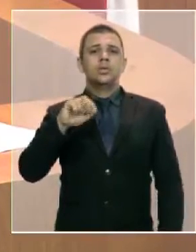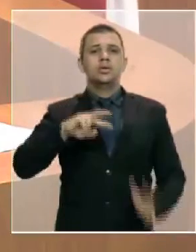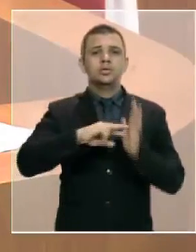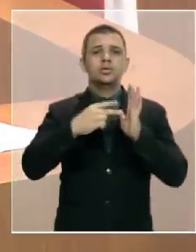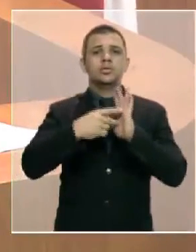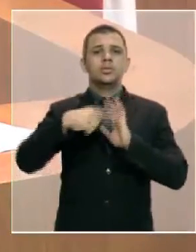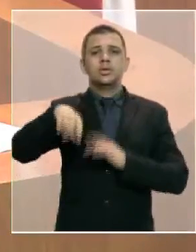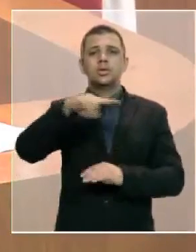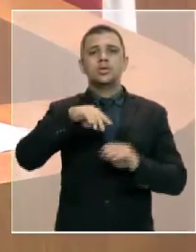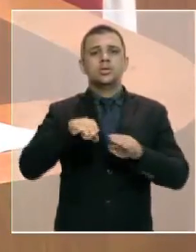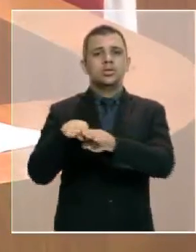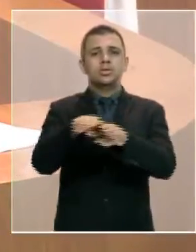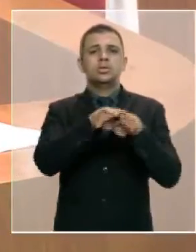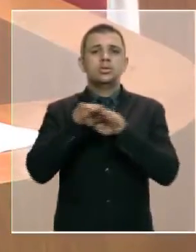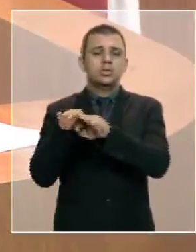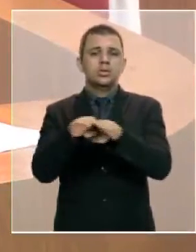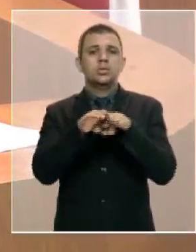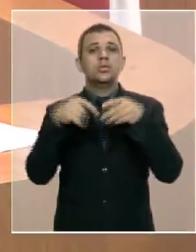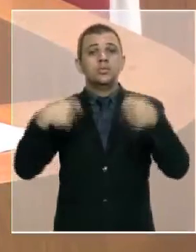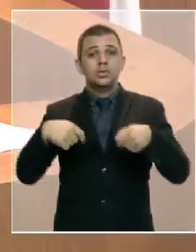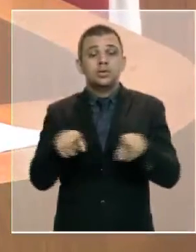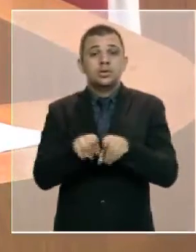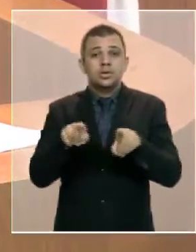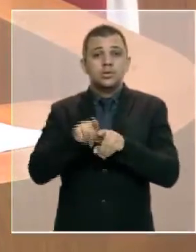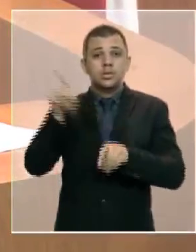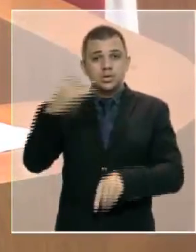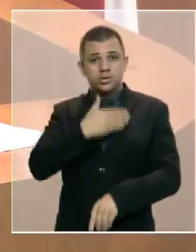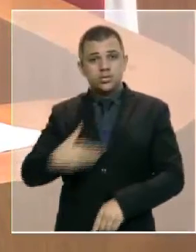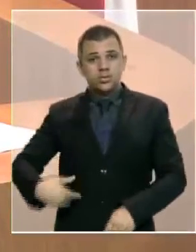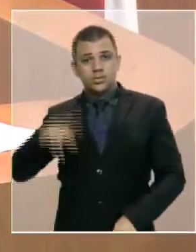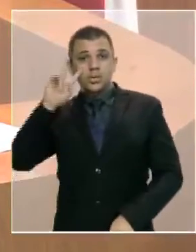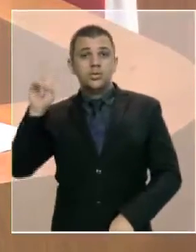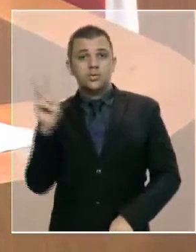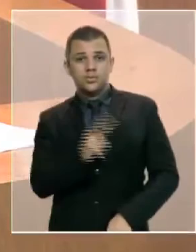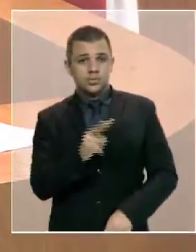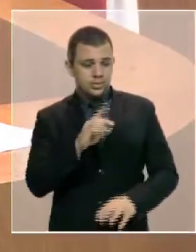ser iguais também perante ao Executivo. O